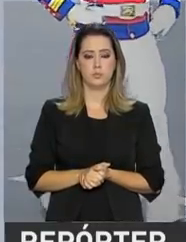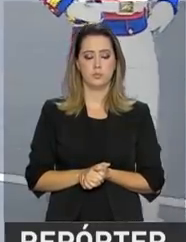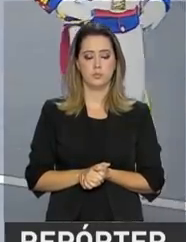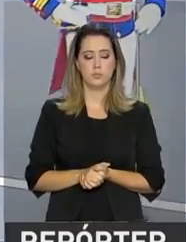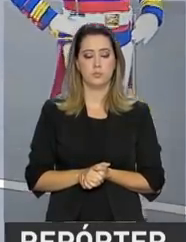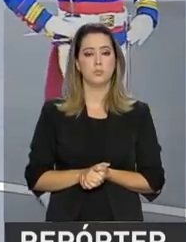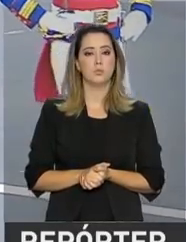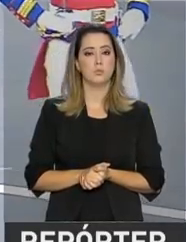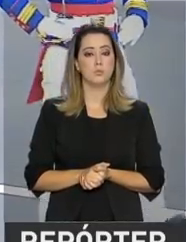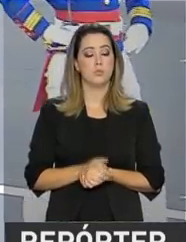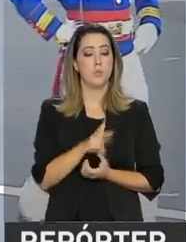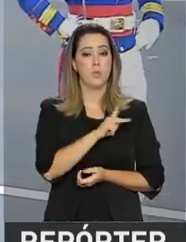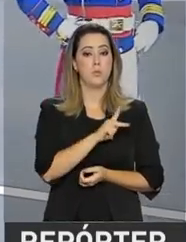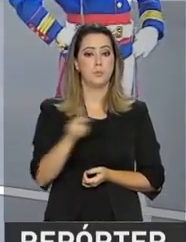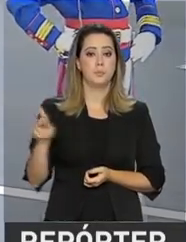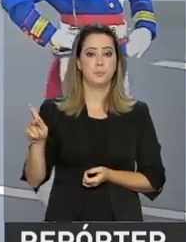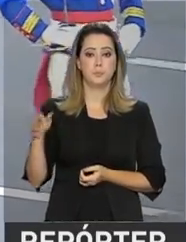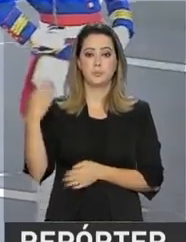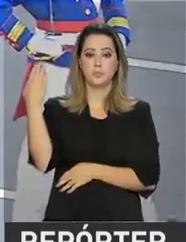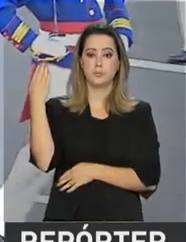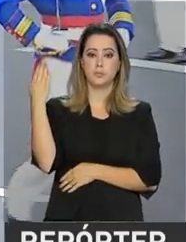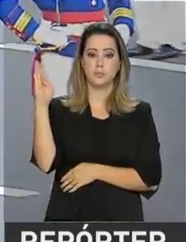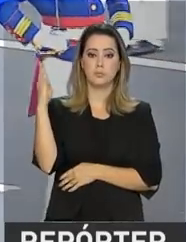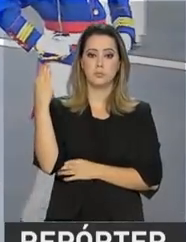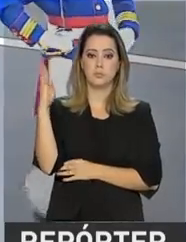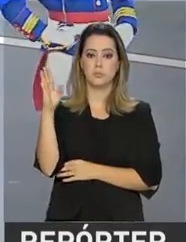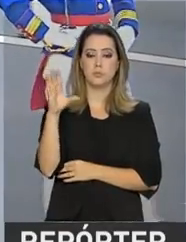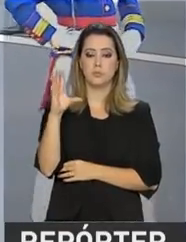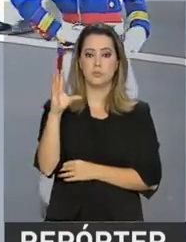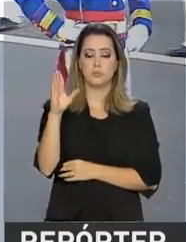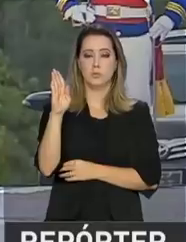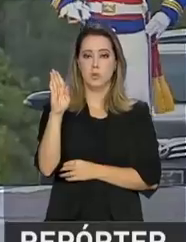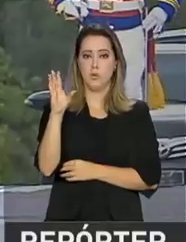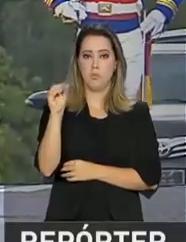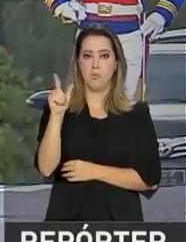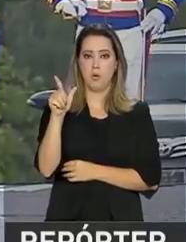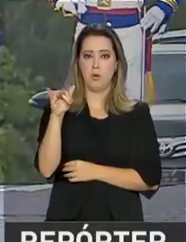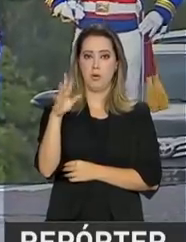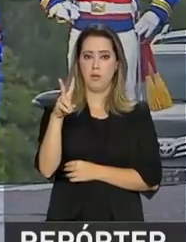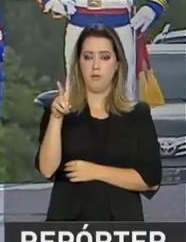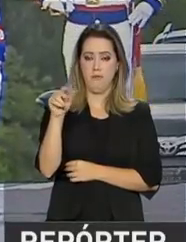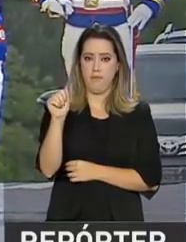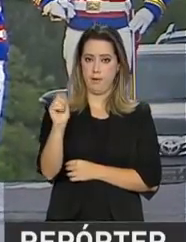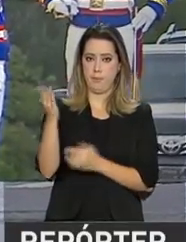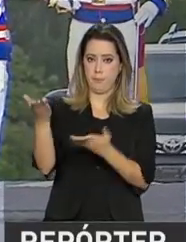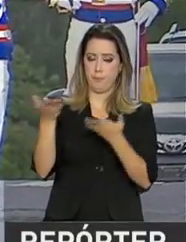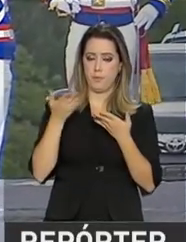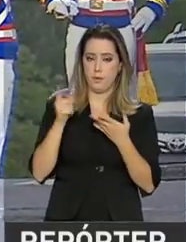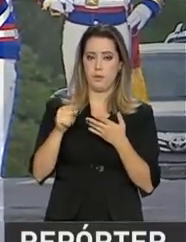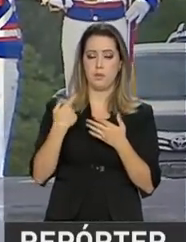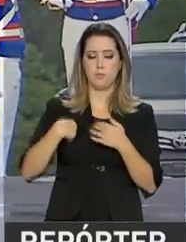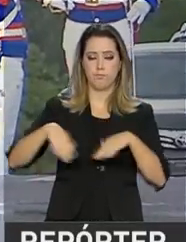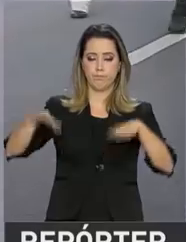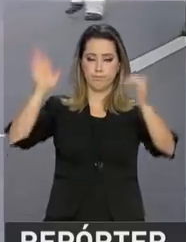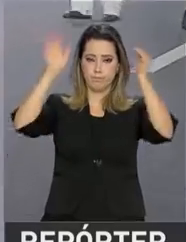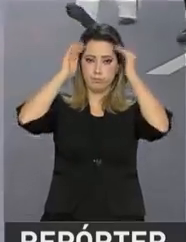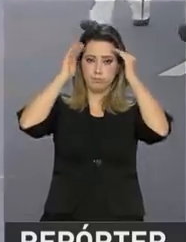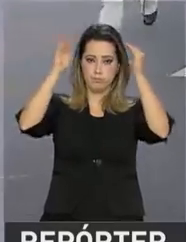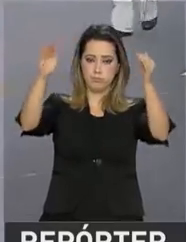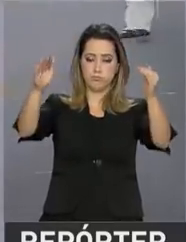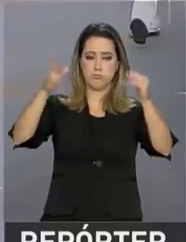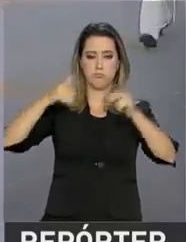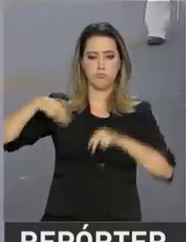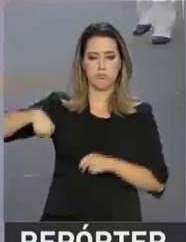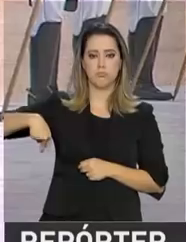O presidente da Bolívia, Evo Morales, foi recebido com honras de chefe de Estado. Ele passou em revista o Batalhão dos Dragões